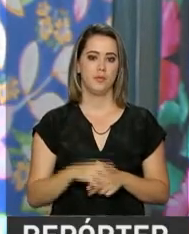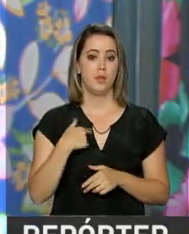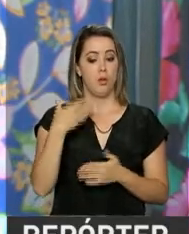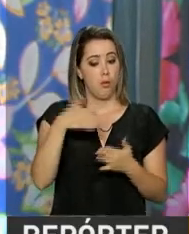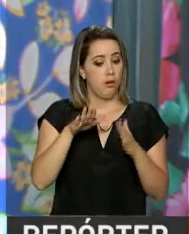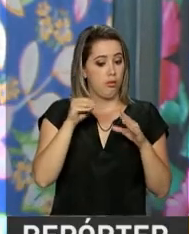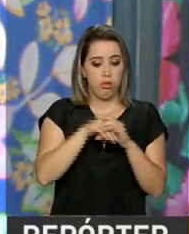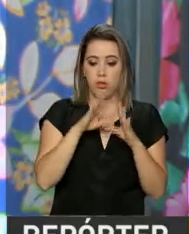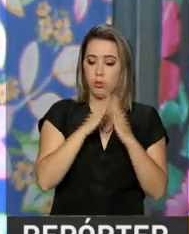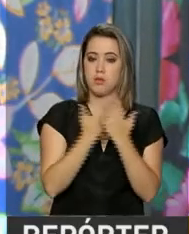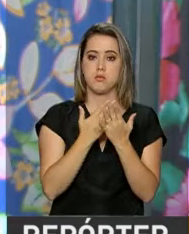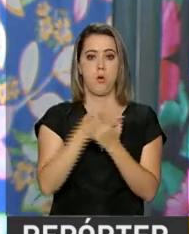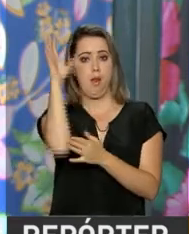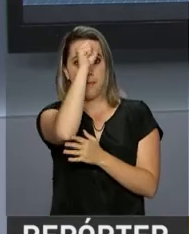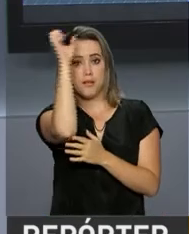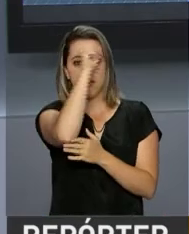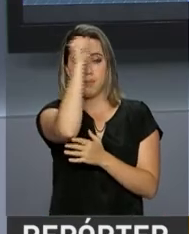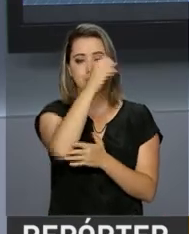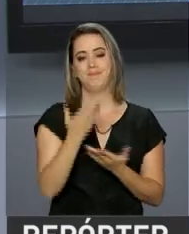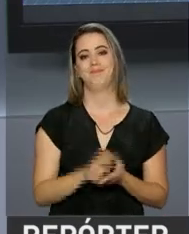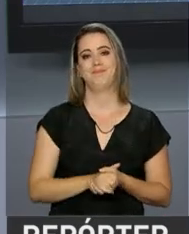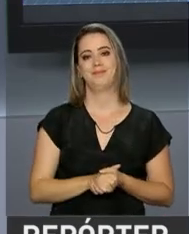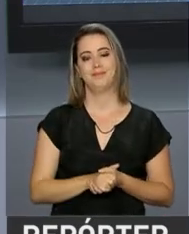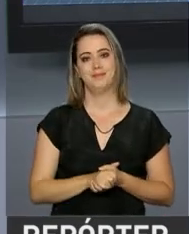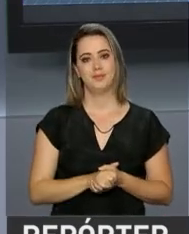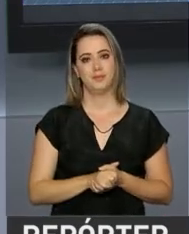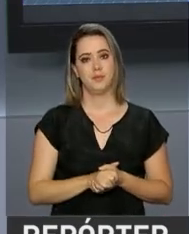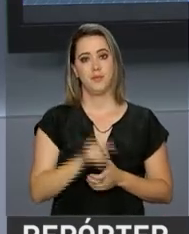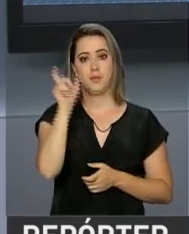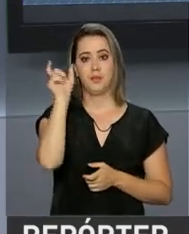mais conhecimento, então está me ajudando.